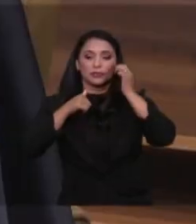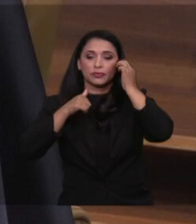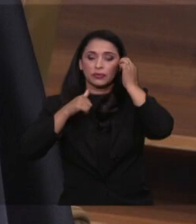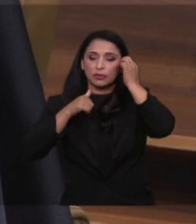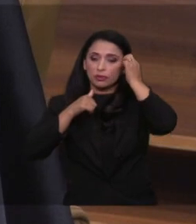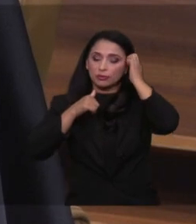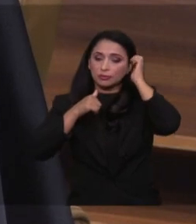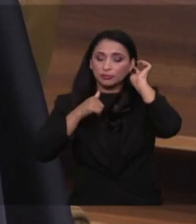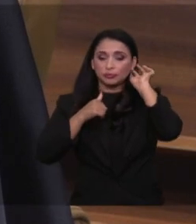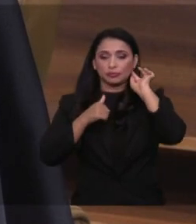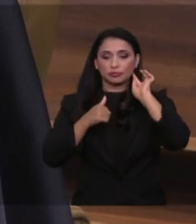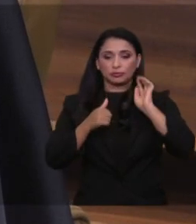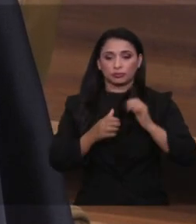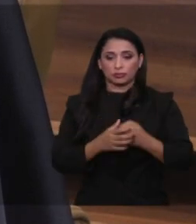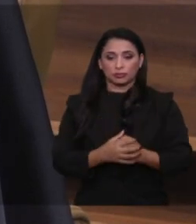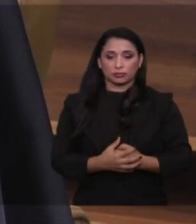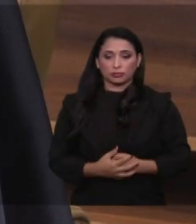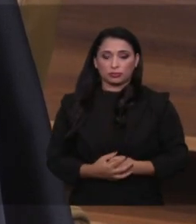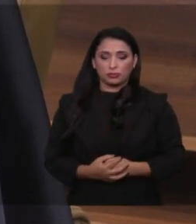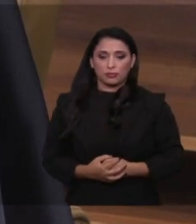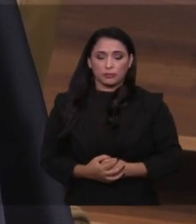quê?